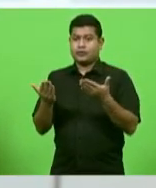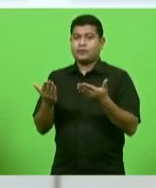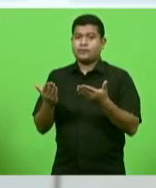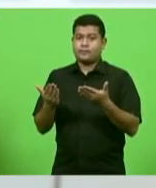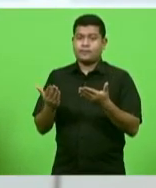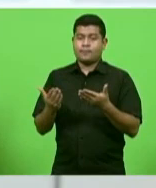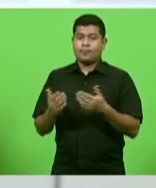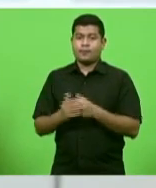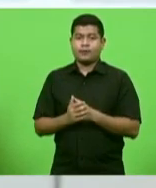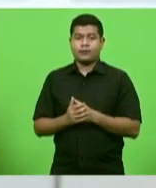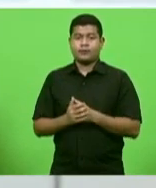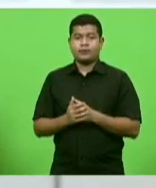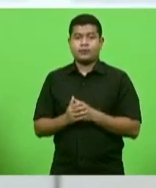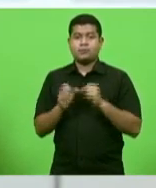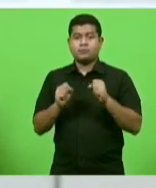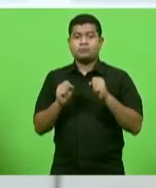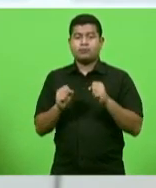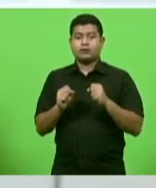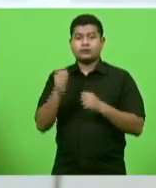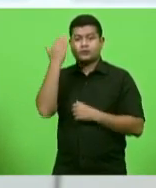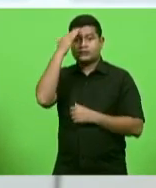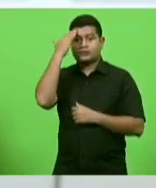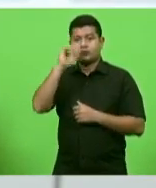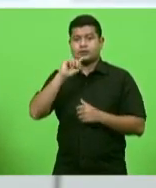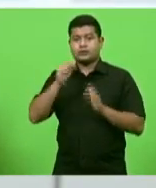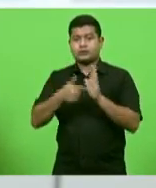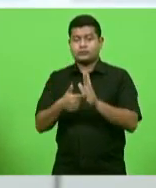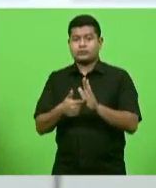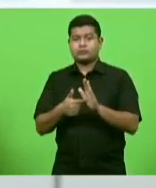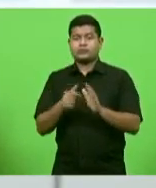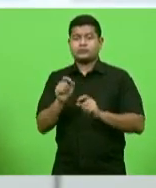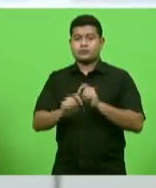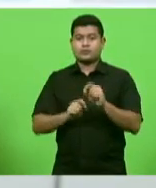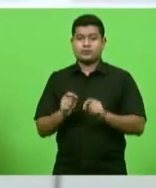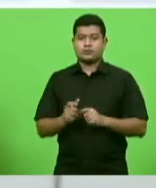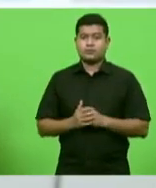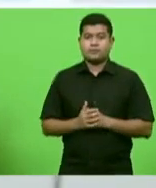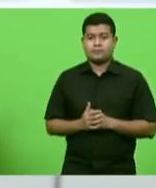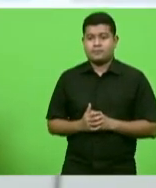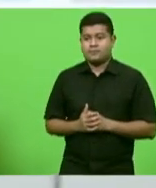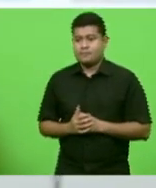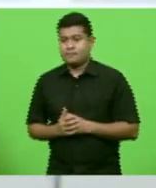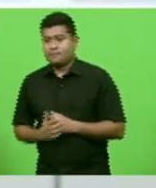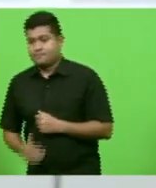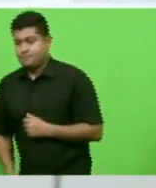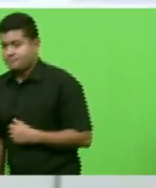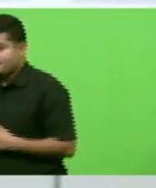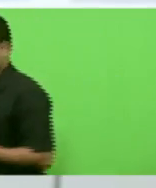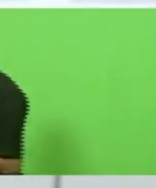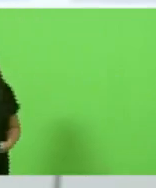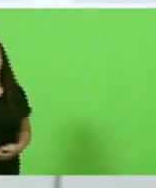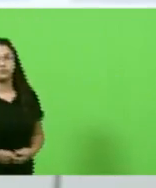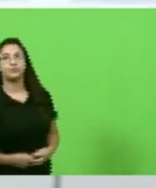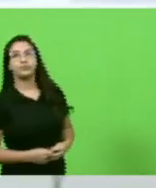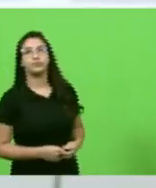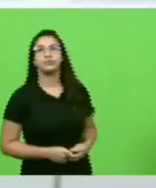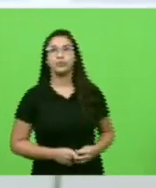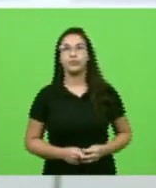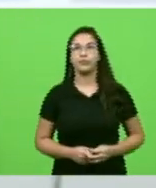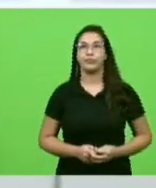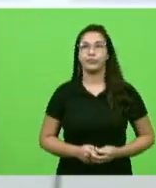do que se pode extrair da denúncia conforme já referido alhures a verossimilhança da tese acusatória